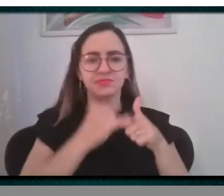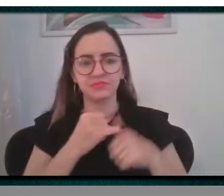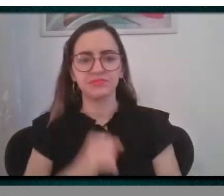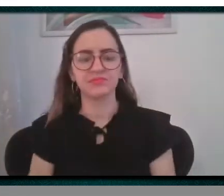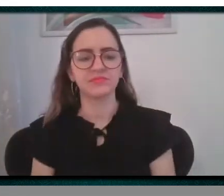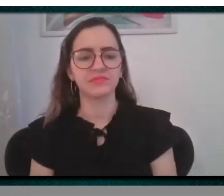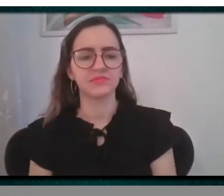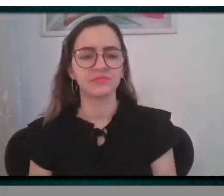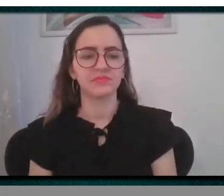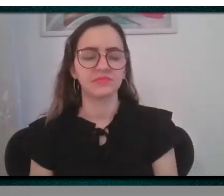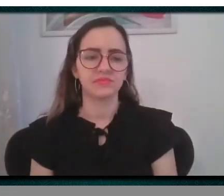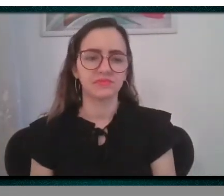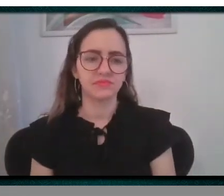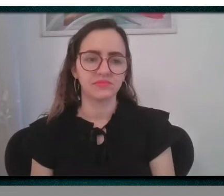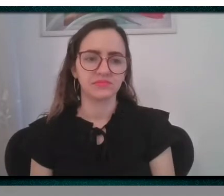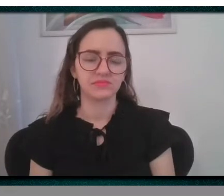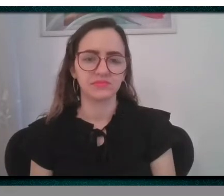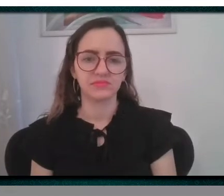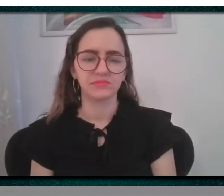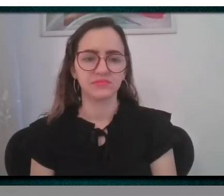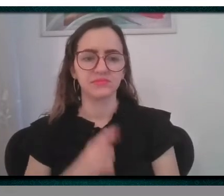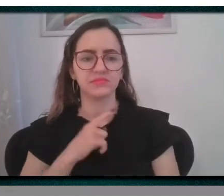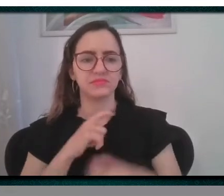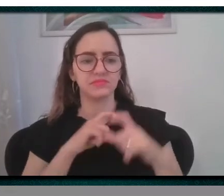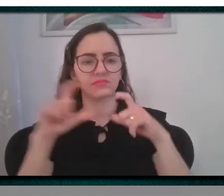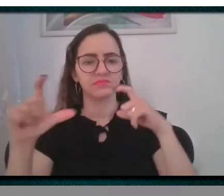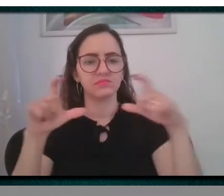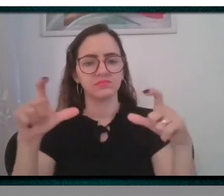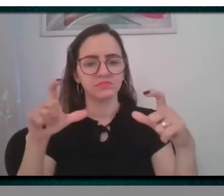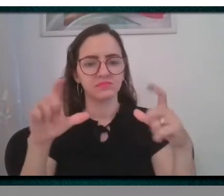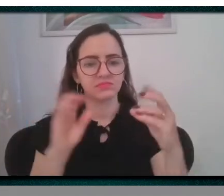da água, a clássica, é essa de cá.